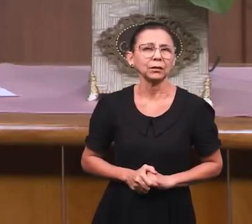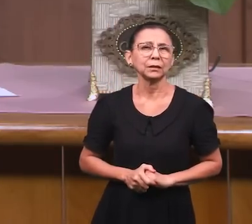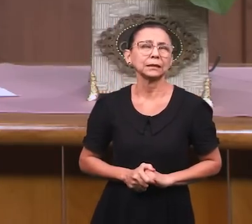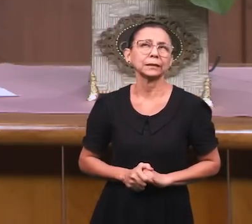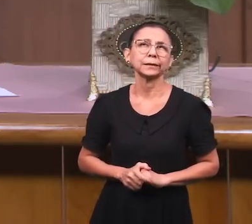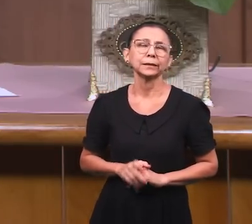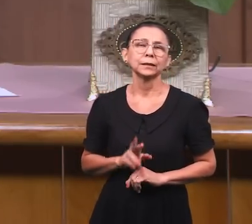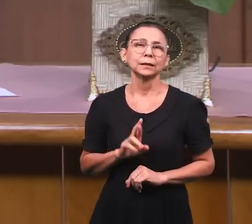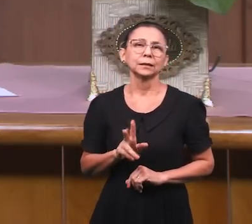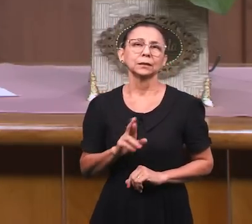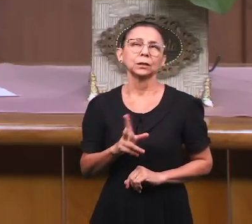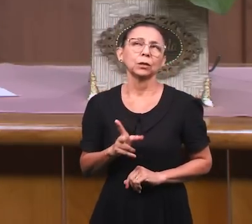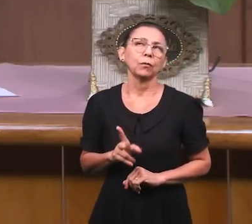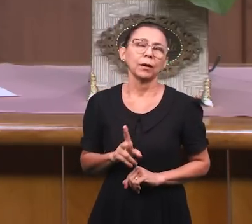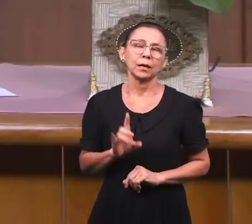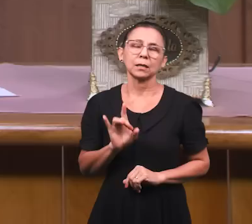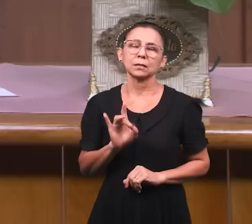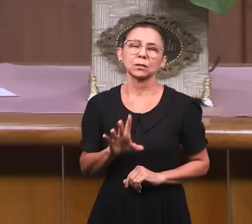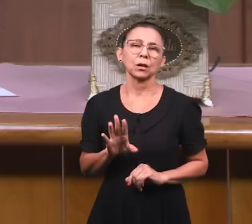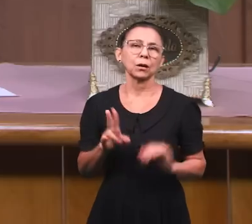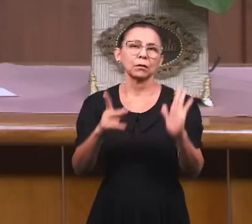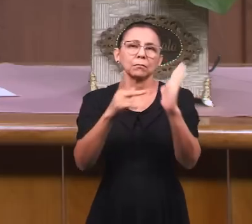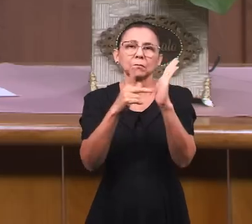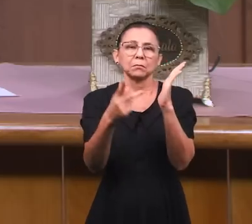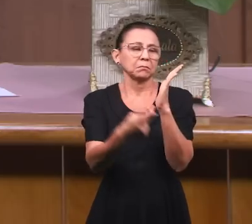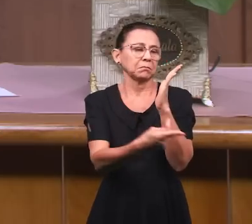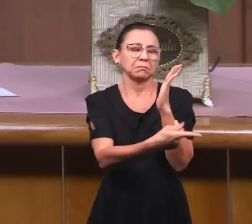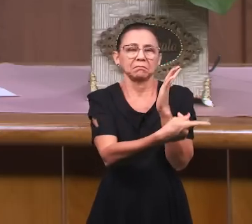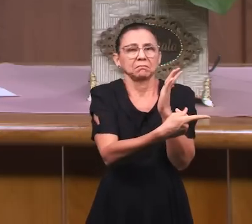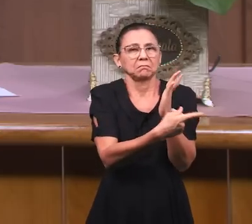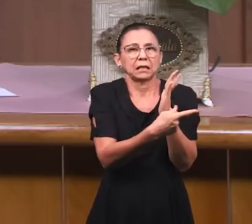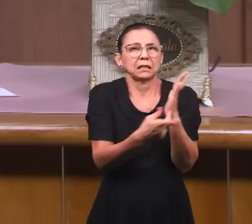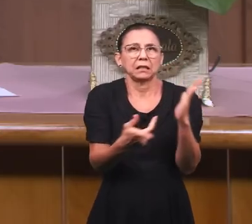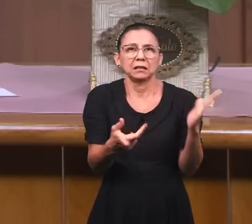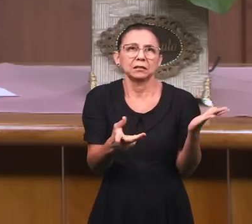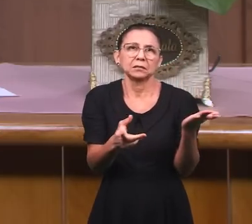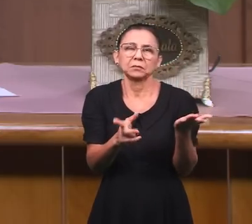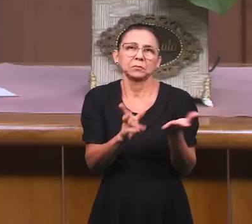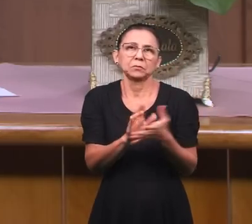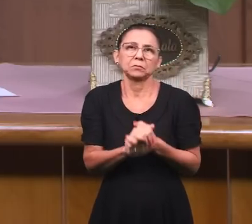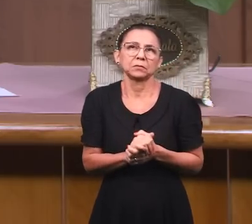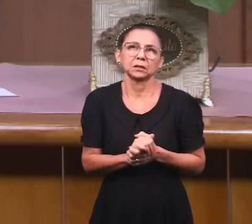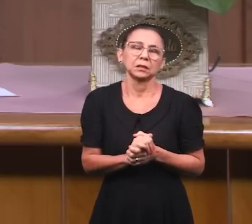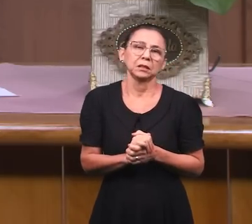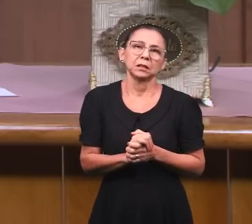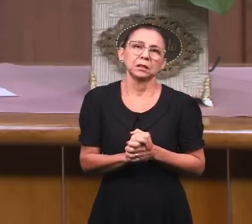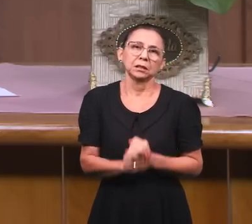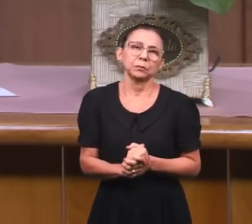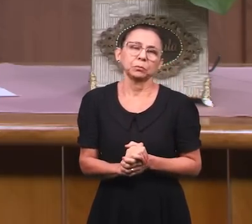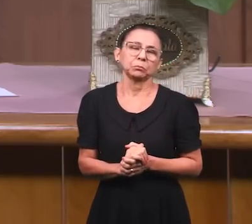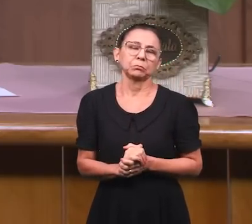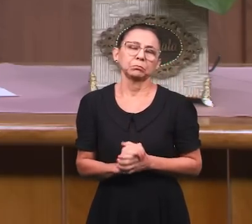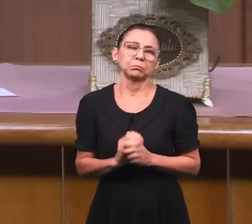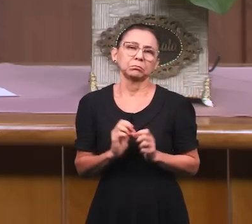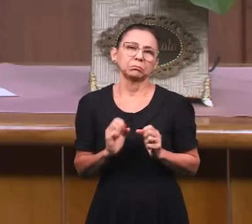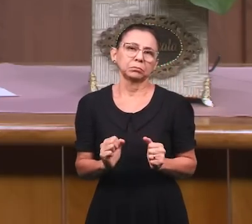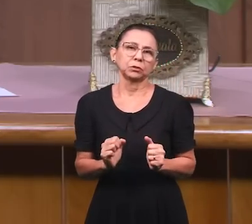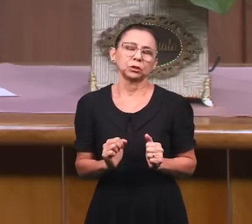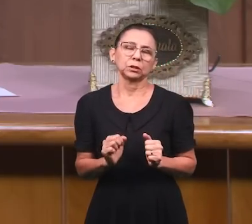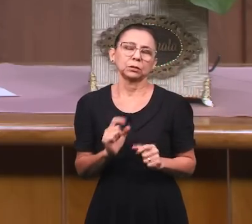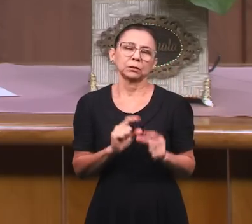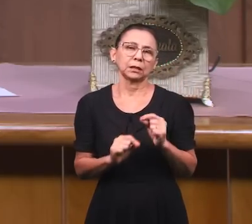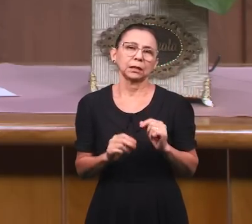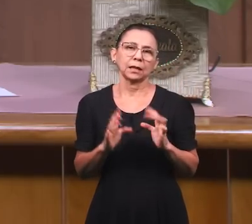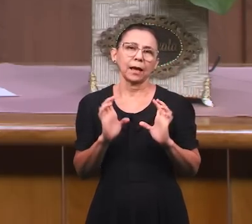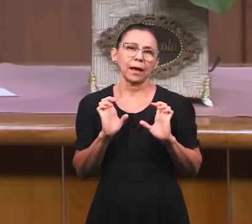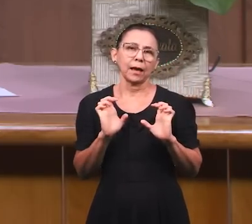relacionado a um conto, a uma parábola que poderia ter uma noção de uma ética, de uma moral, não, nada